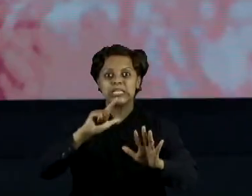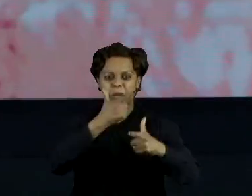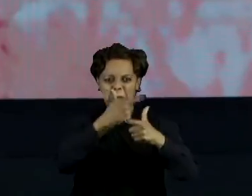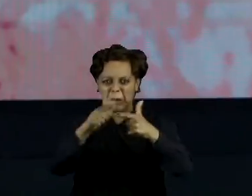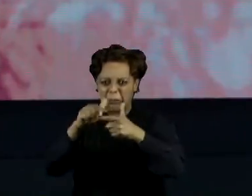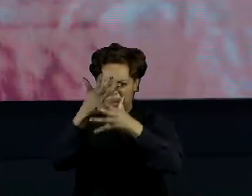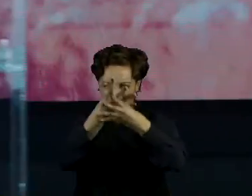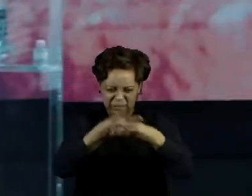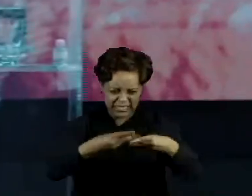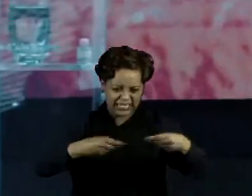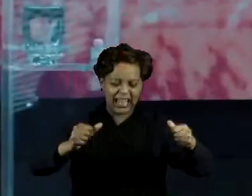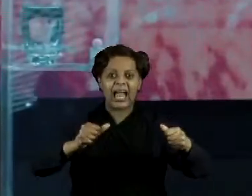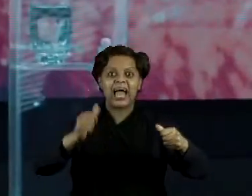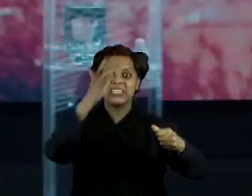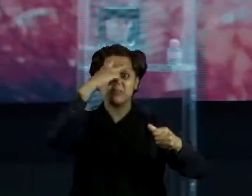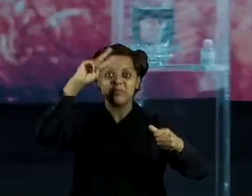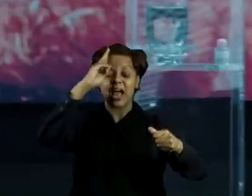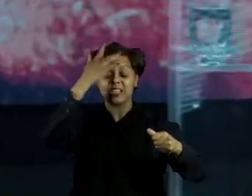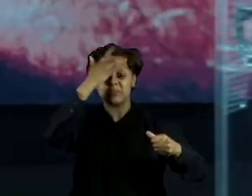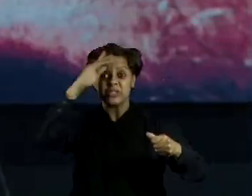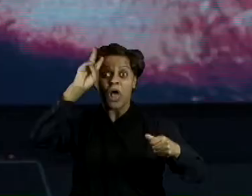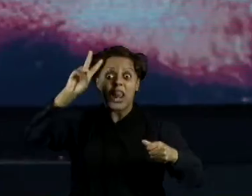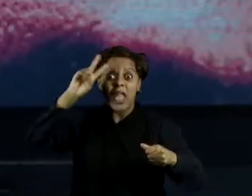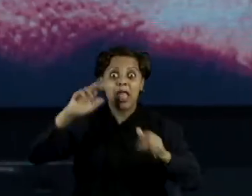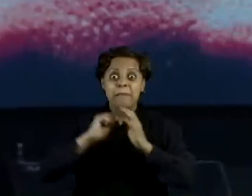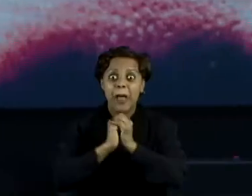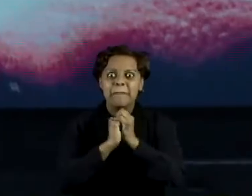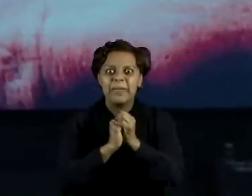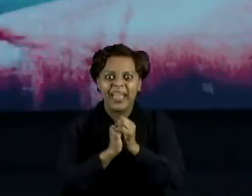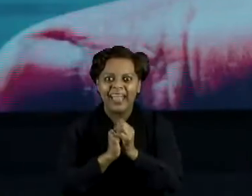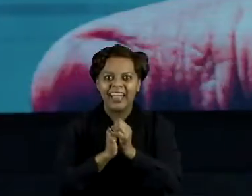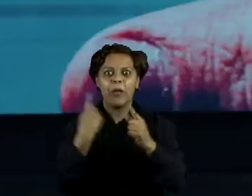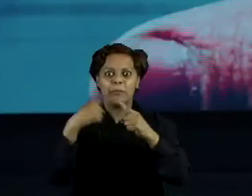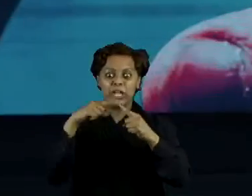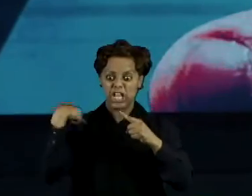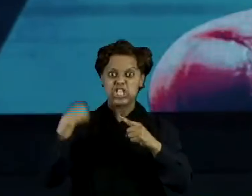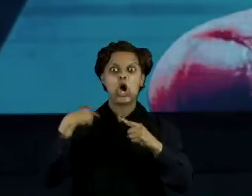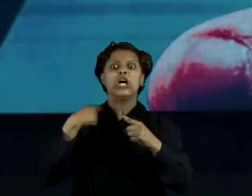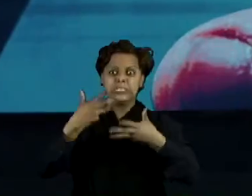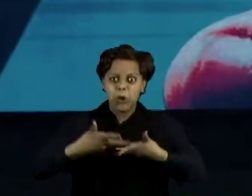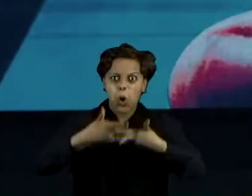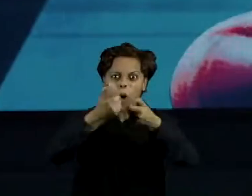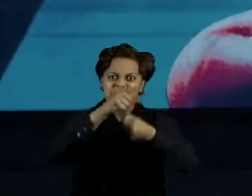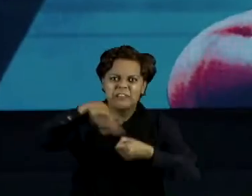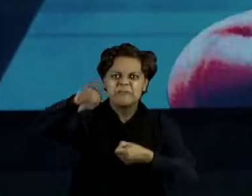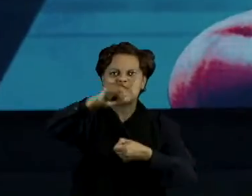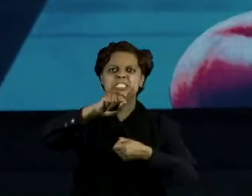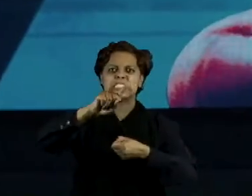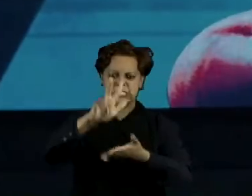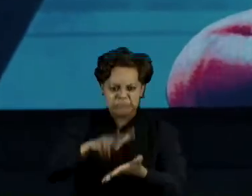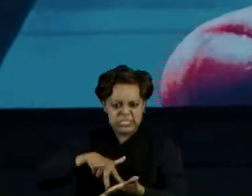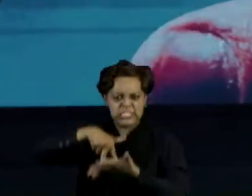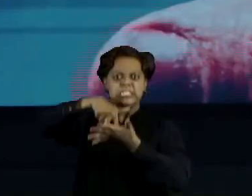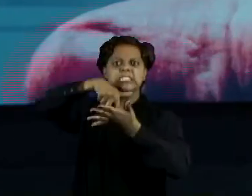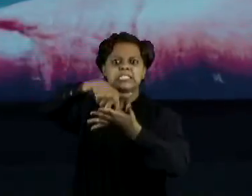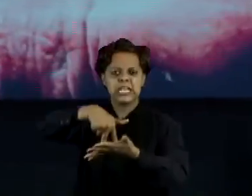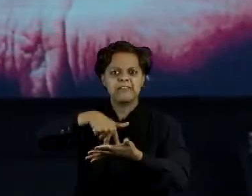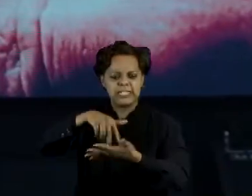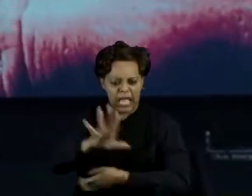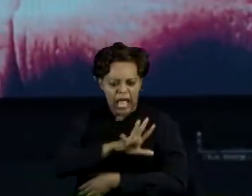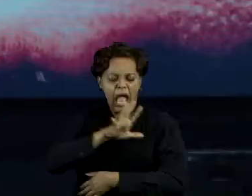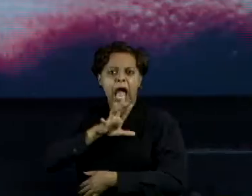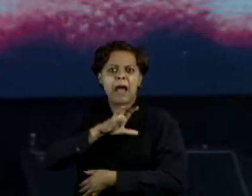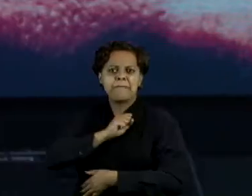na frente. Amém, igreja? E Deus está chamando a igreja para se levantar agora com amor, investindo